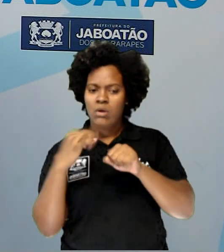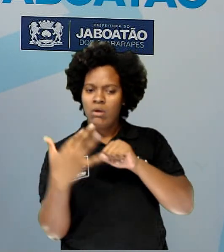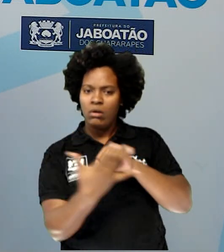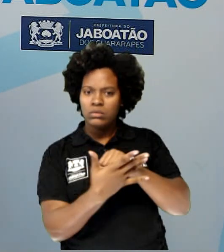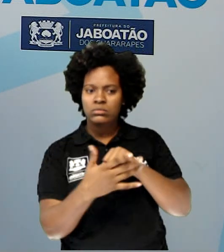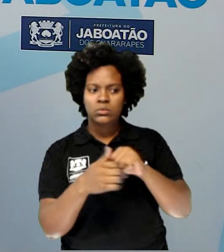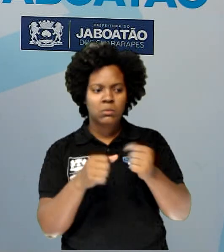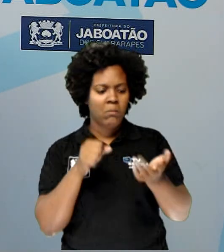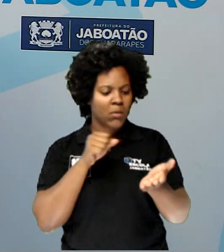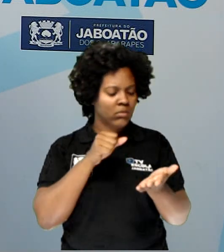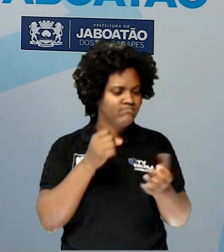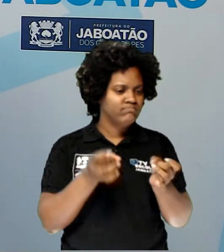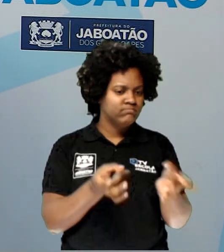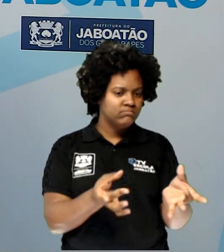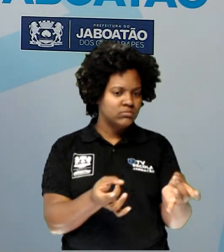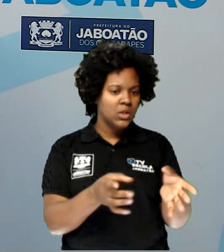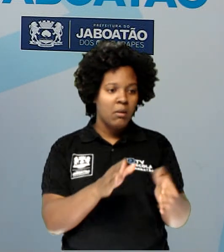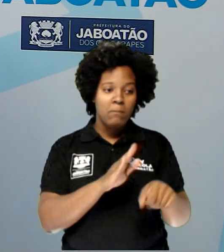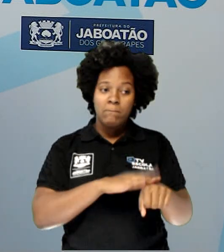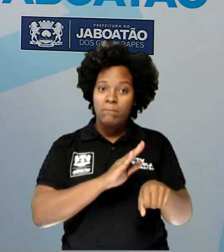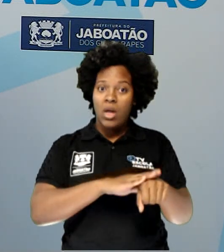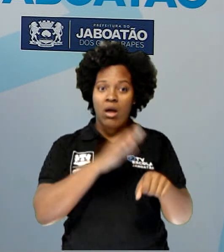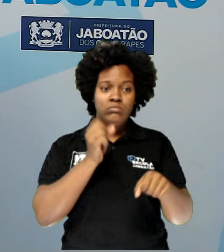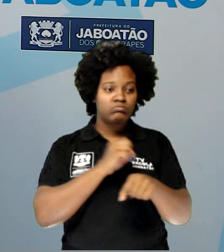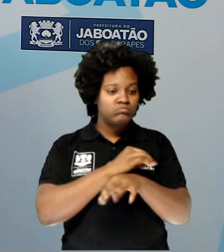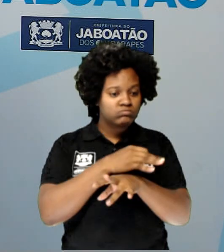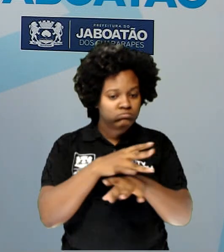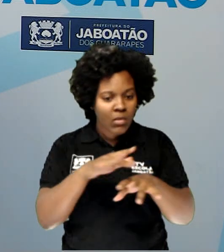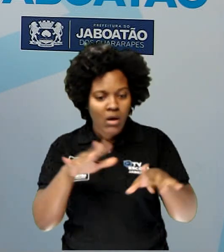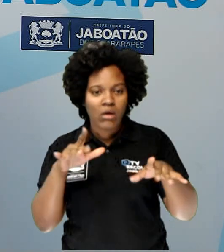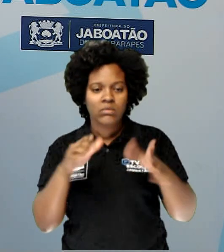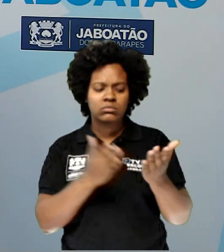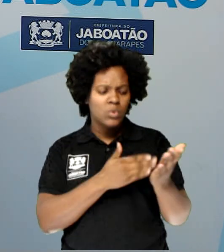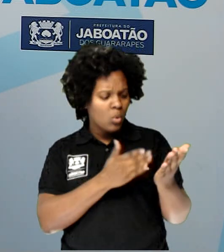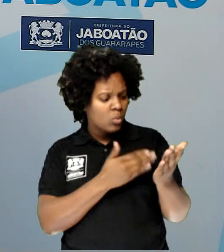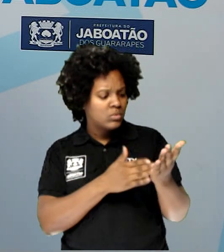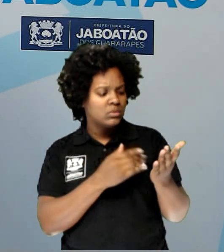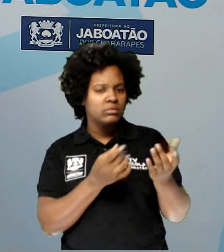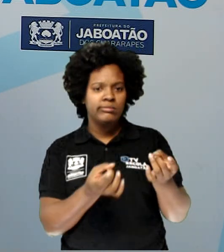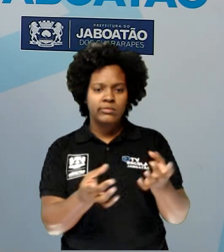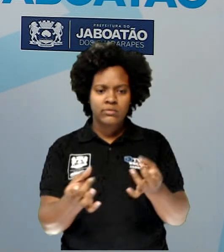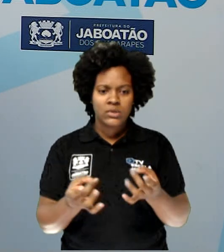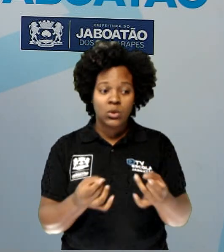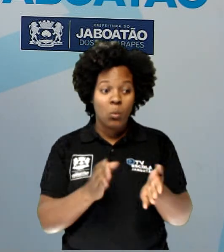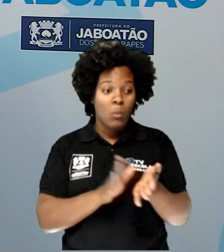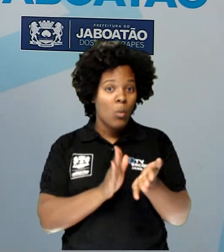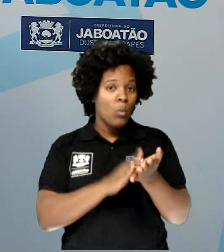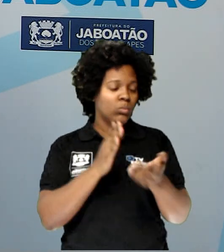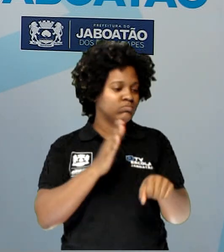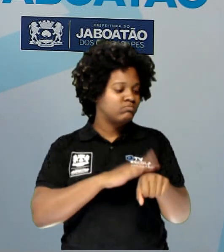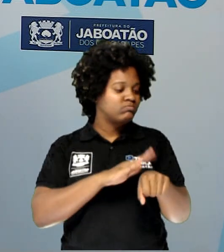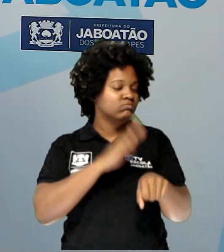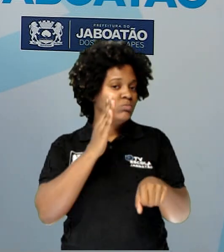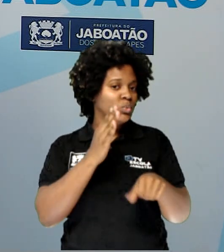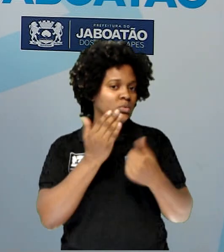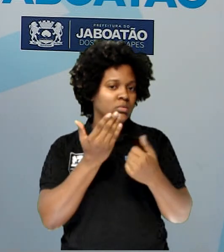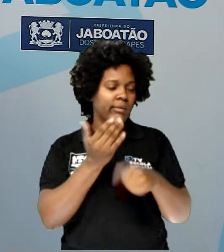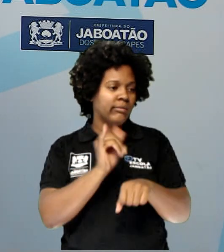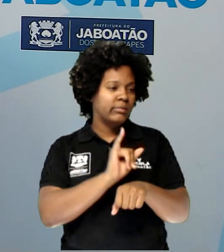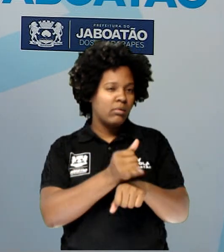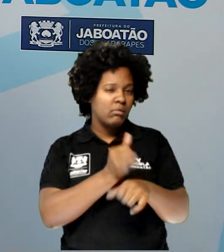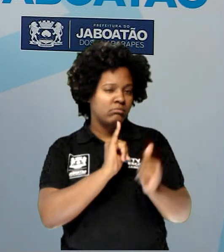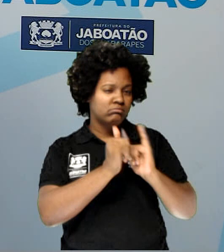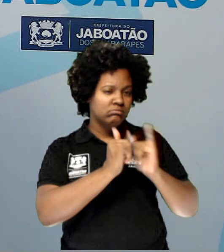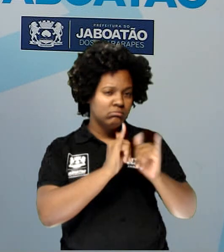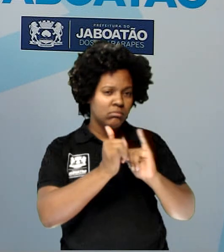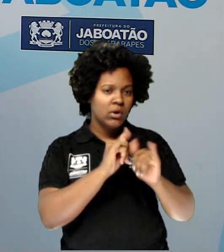mais cresceu foi de livros. Os livros foram comercializados pela internet. Então, na pandemia, muita gente achava